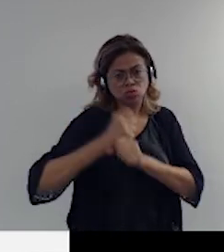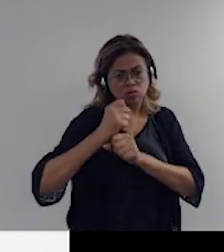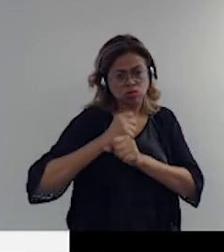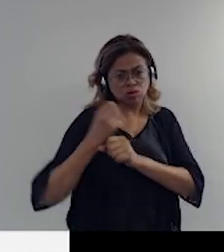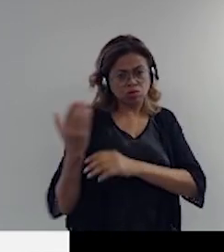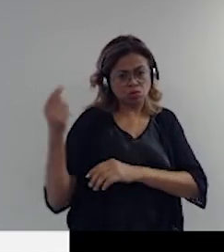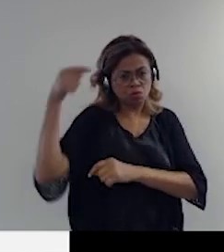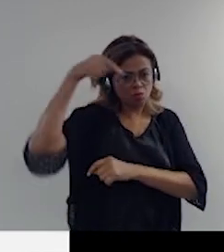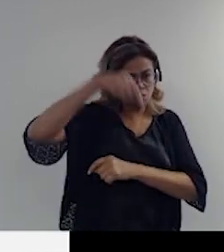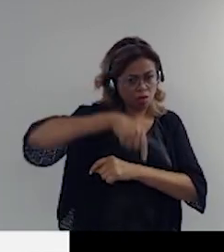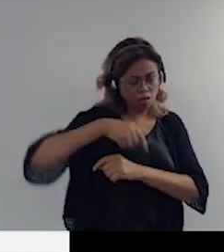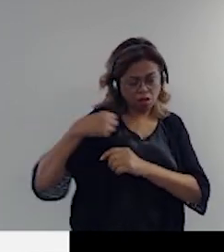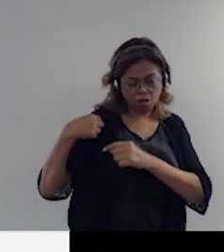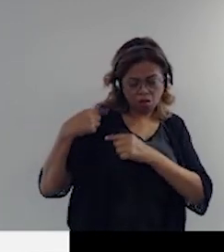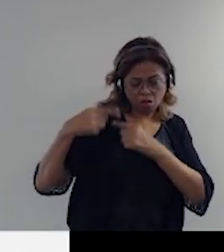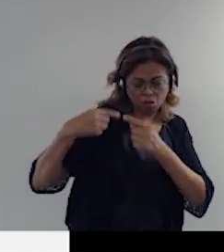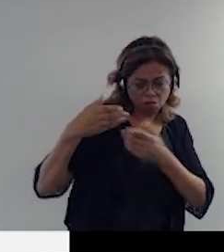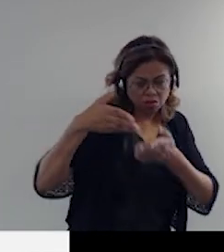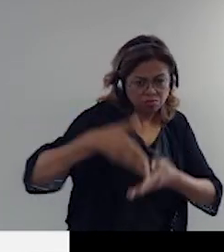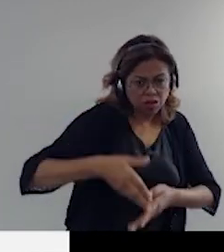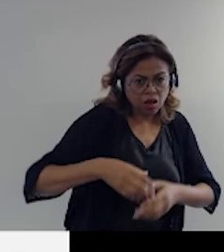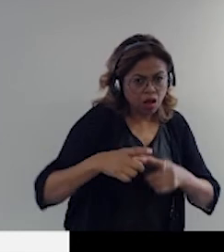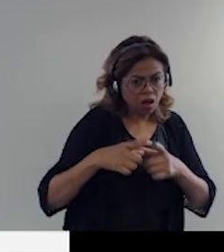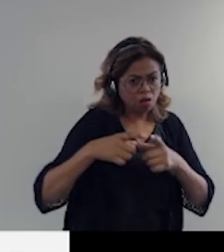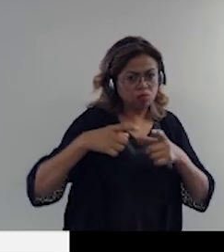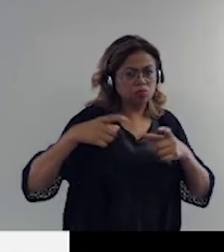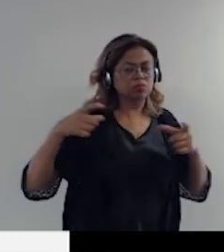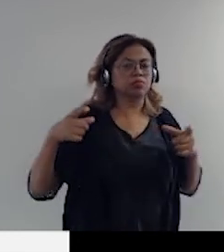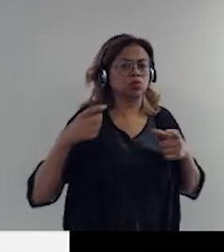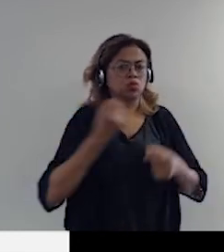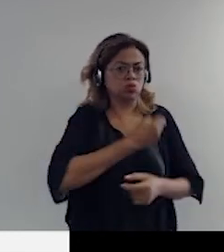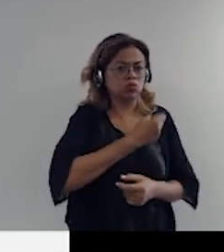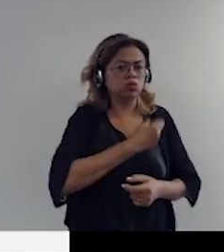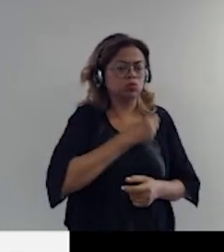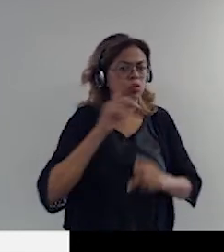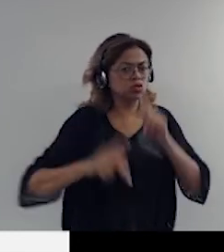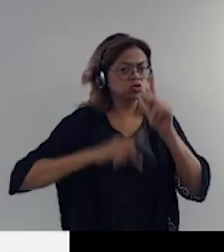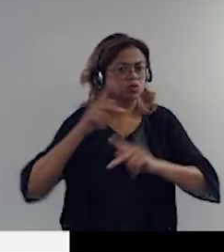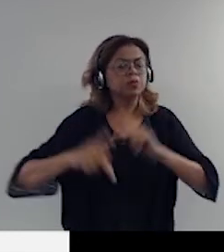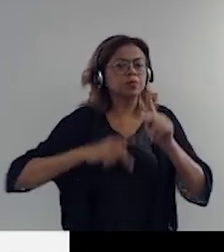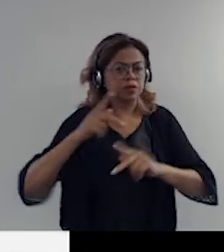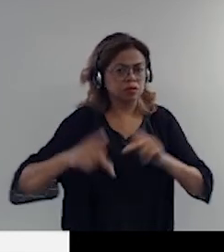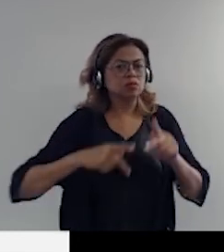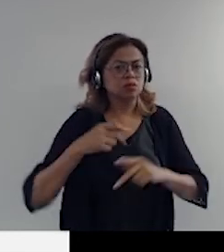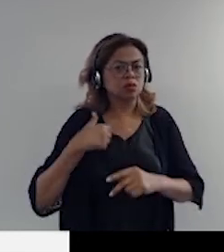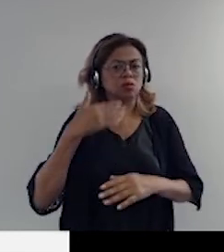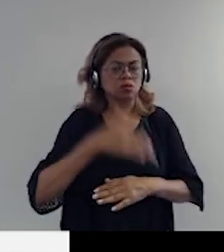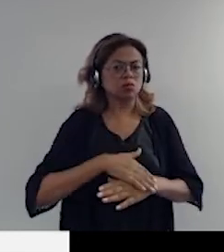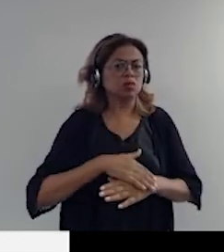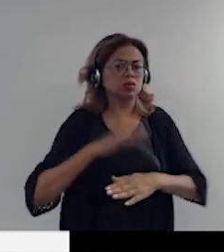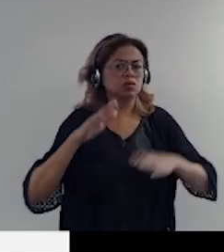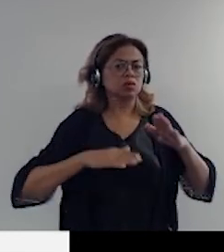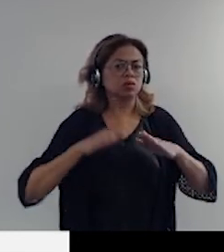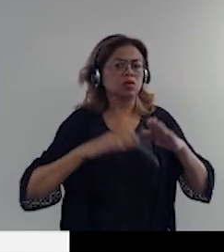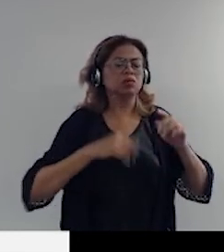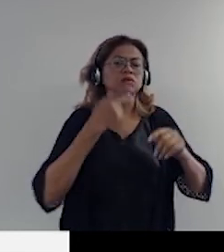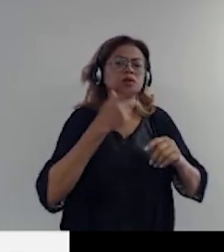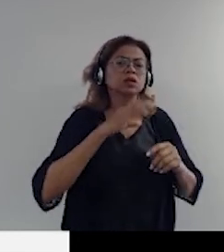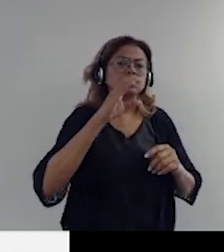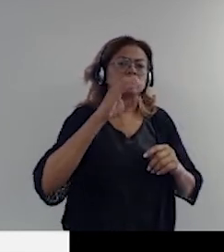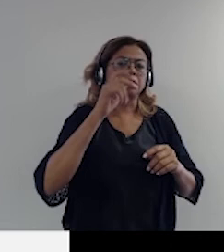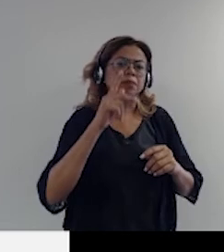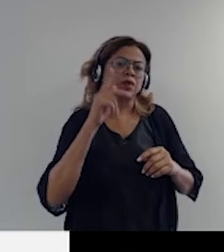dispostas ou que investem na Bolsa de Valores. A gente saiu de um patamar estável de 500 mil de